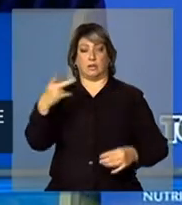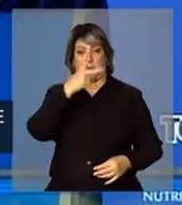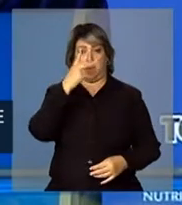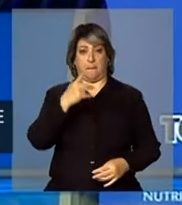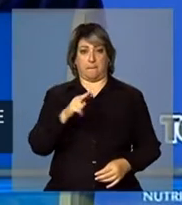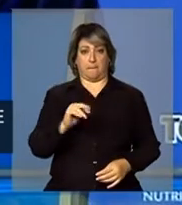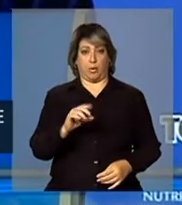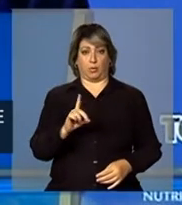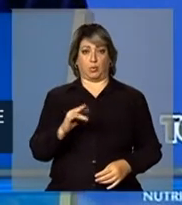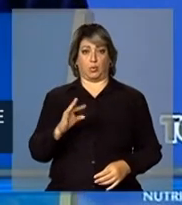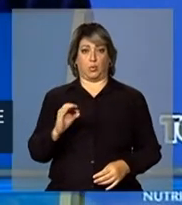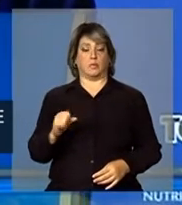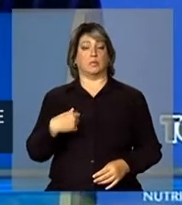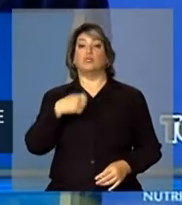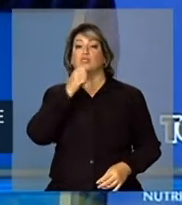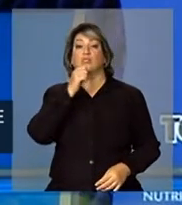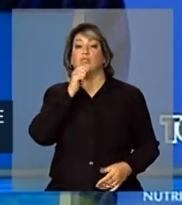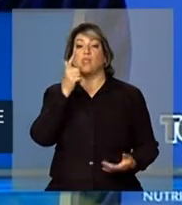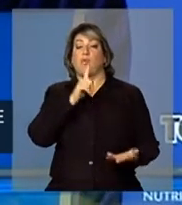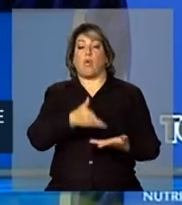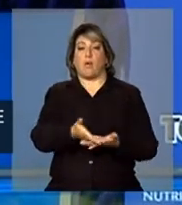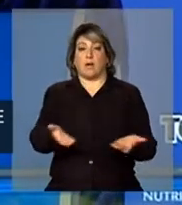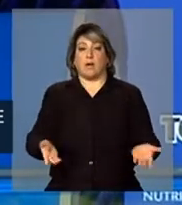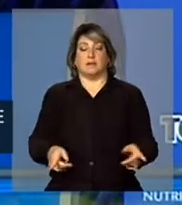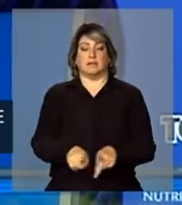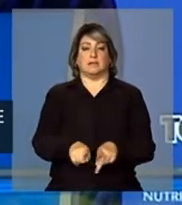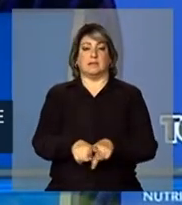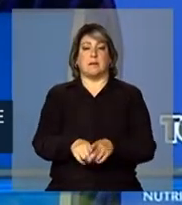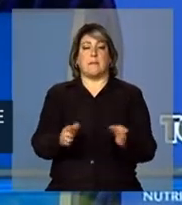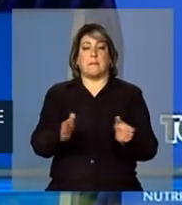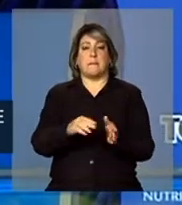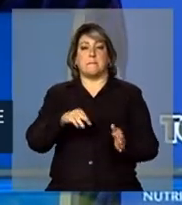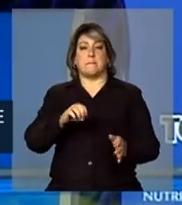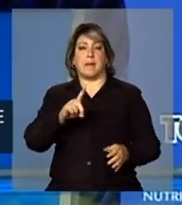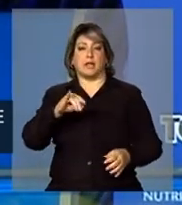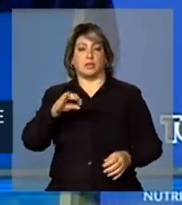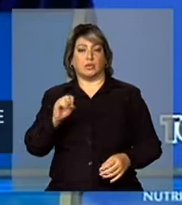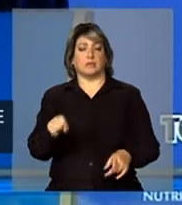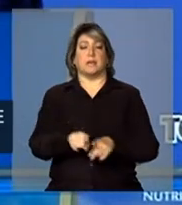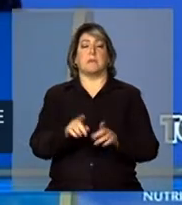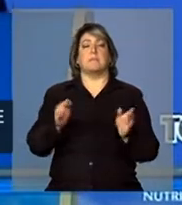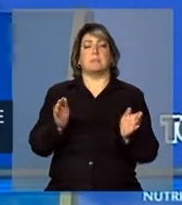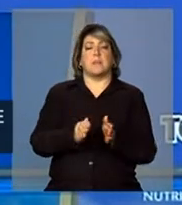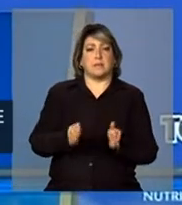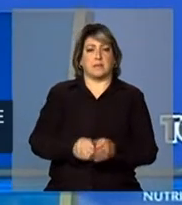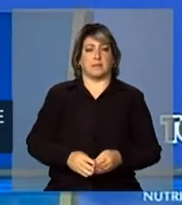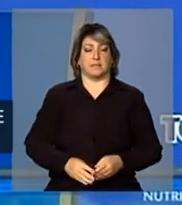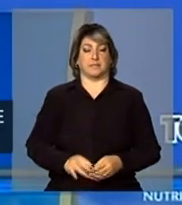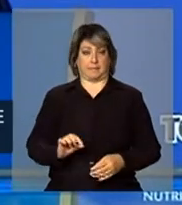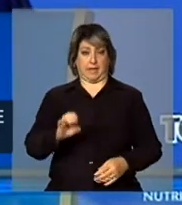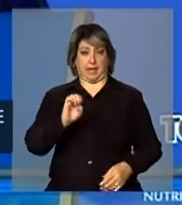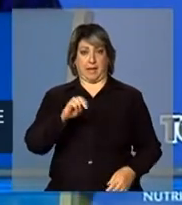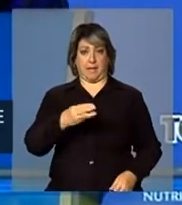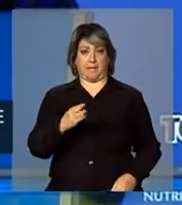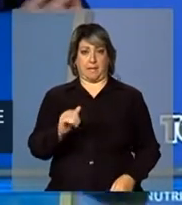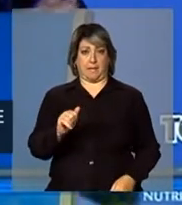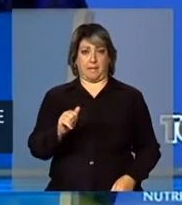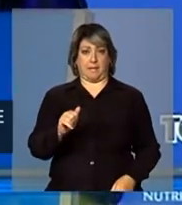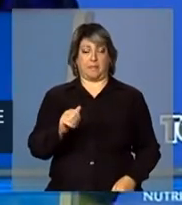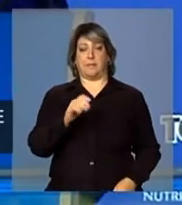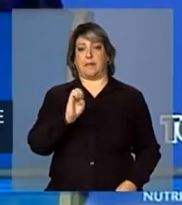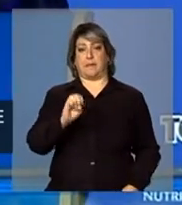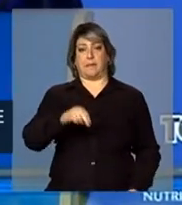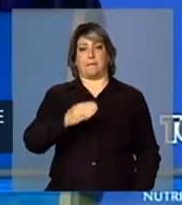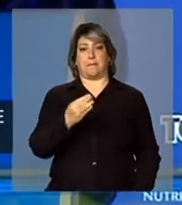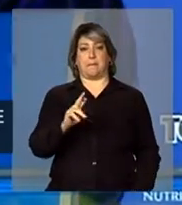que não têm acesso a eles, principalmente médios e pequenos. A Embrapa, ela é um centro